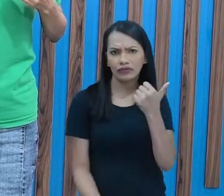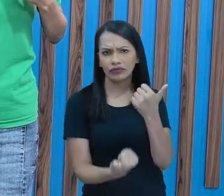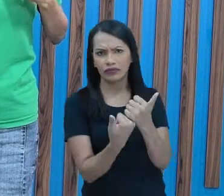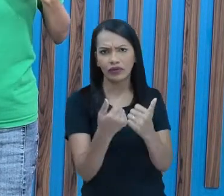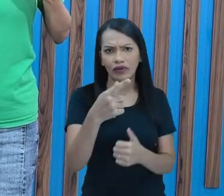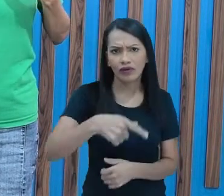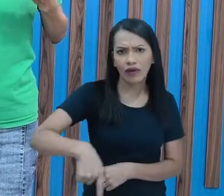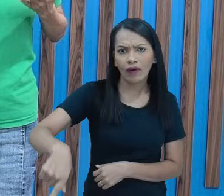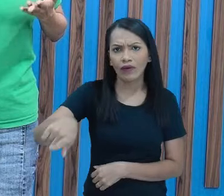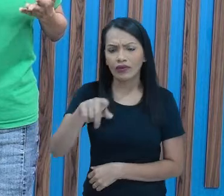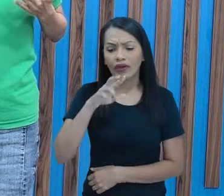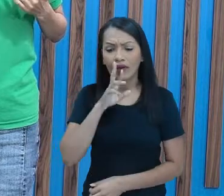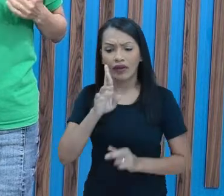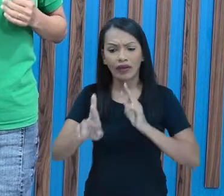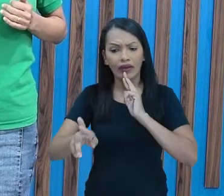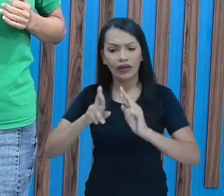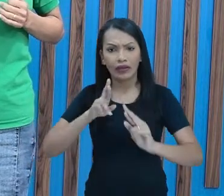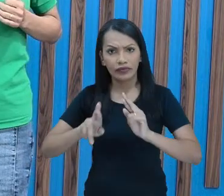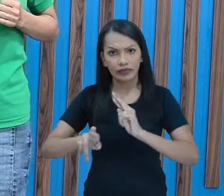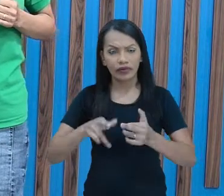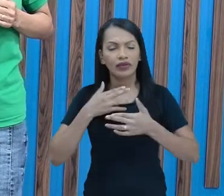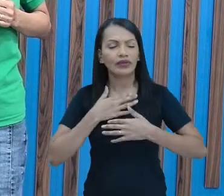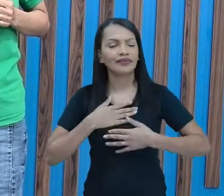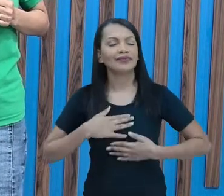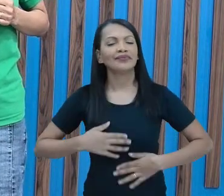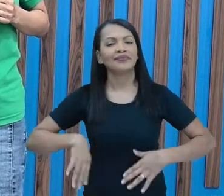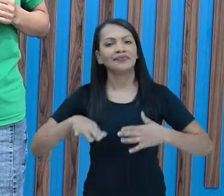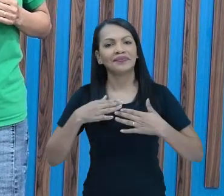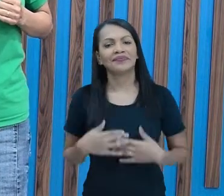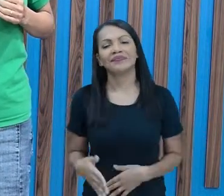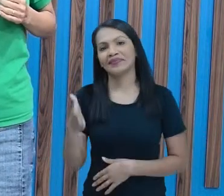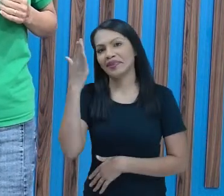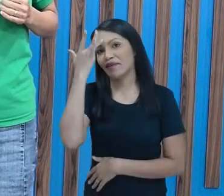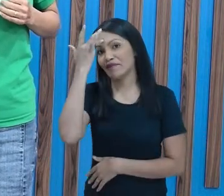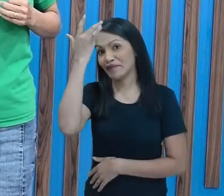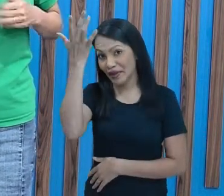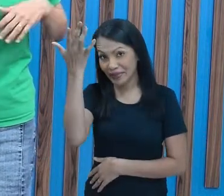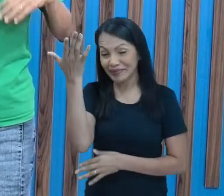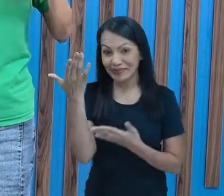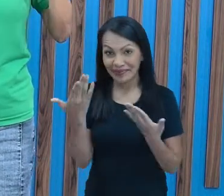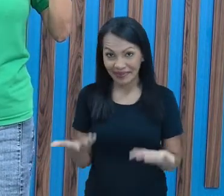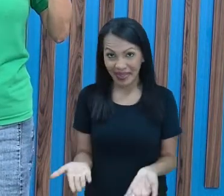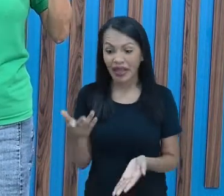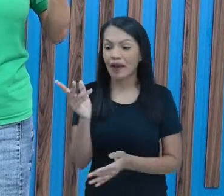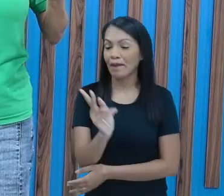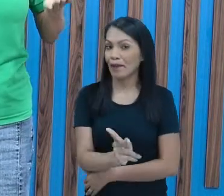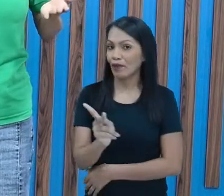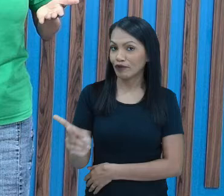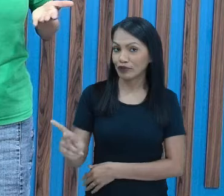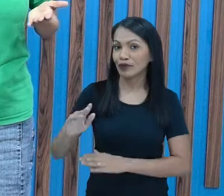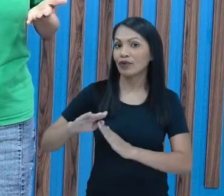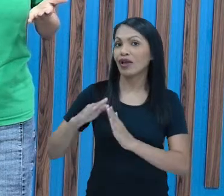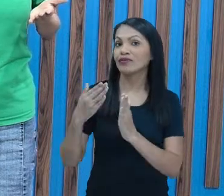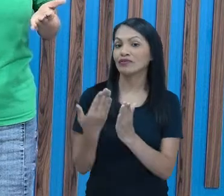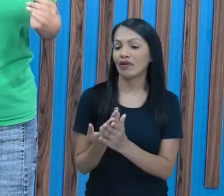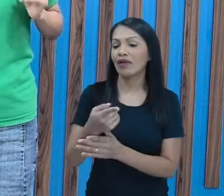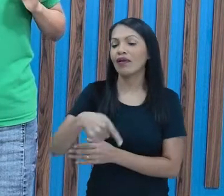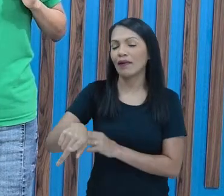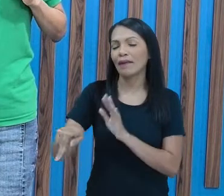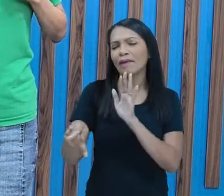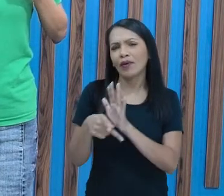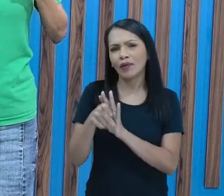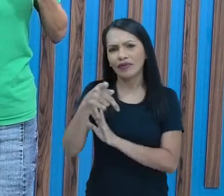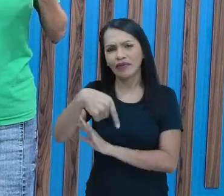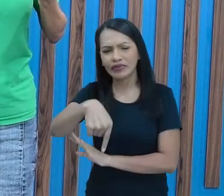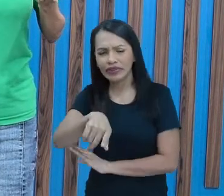para você responder com mais tranquilidade ao material, não é? A professora está aí trabalhando em sala de aula